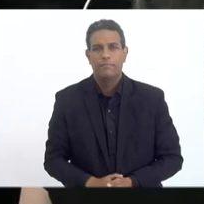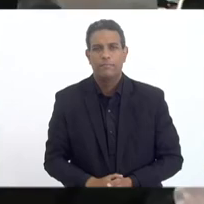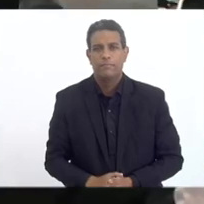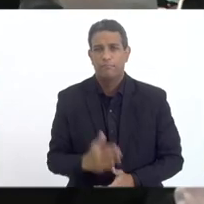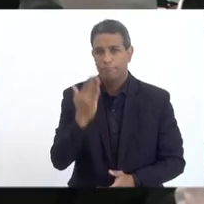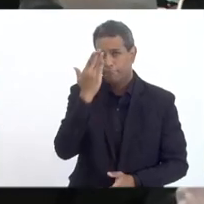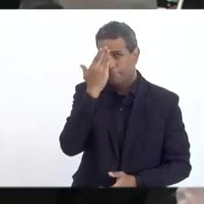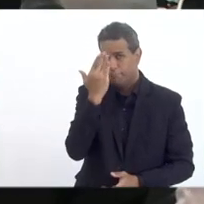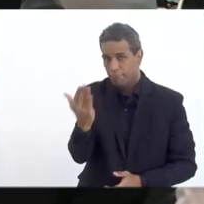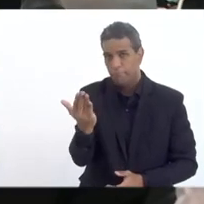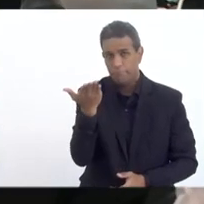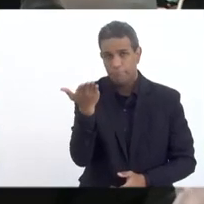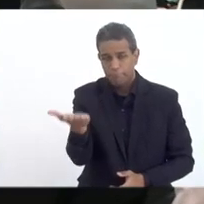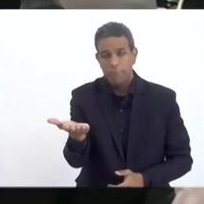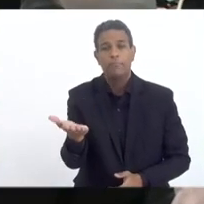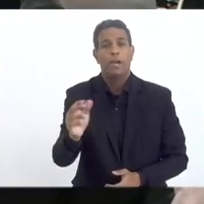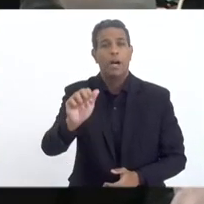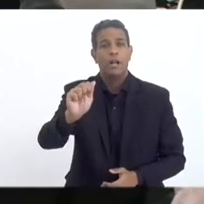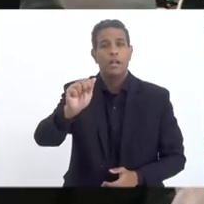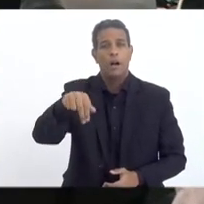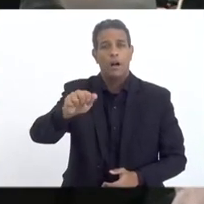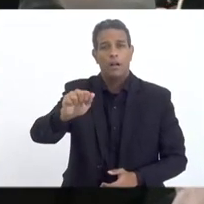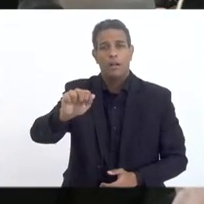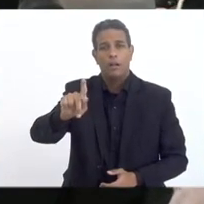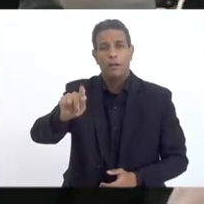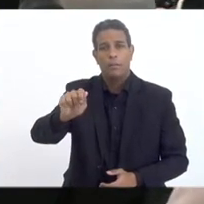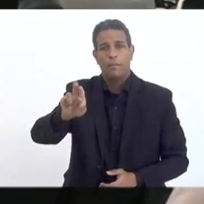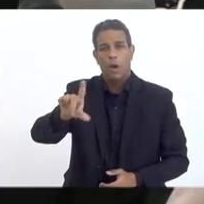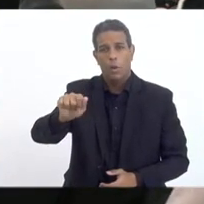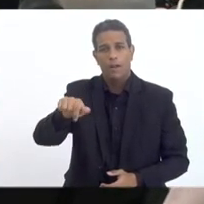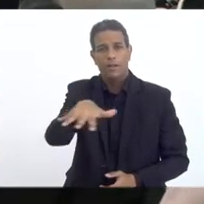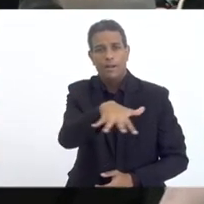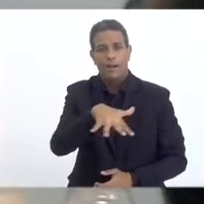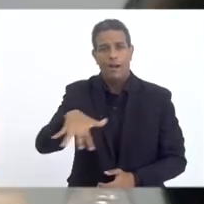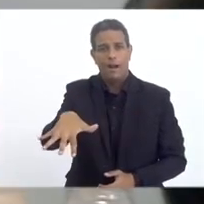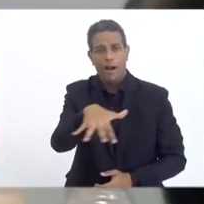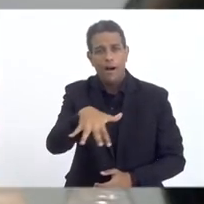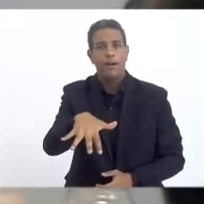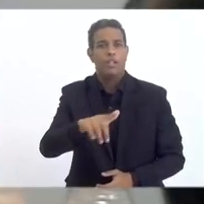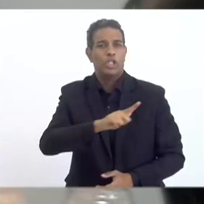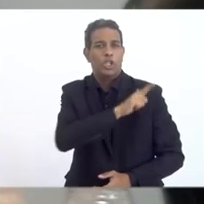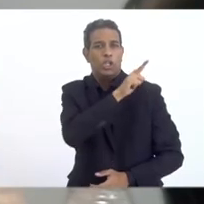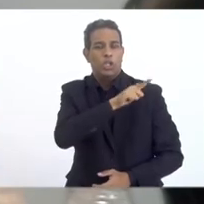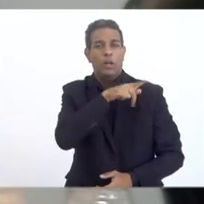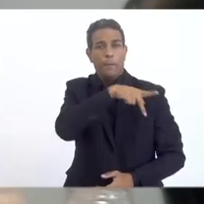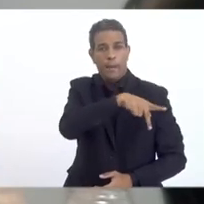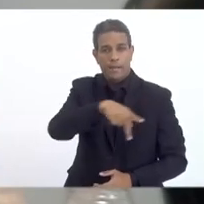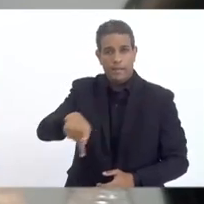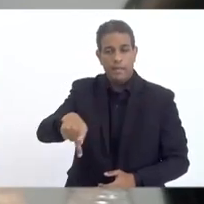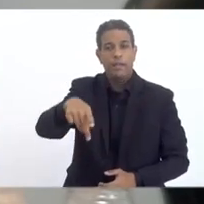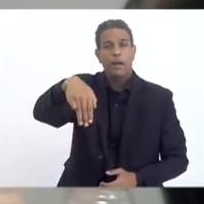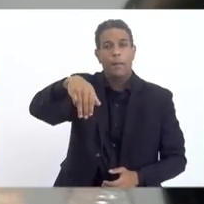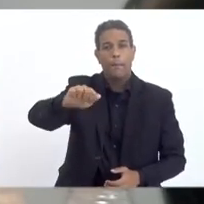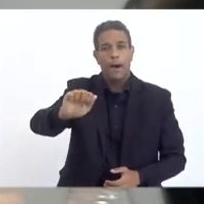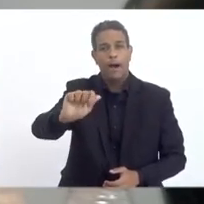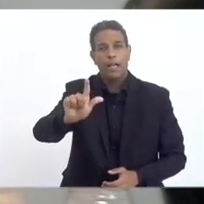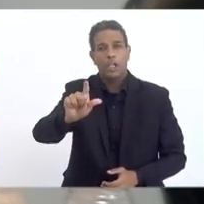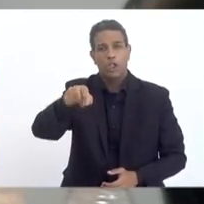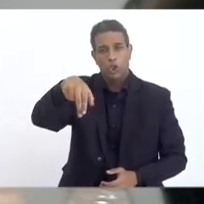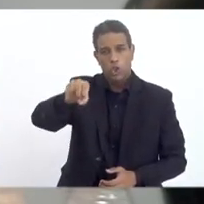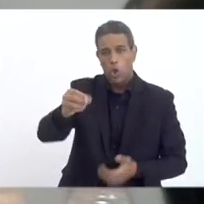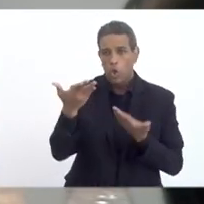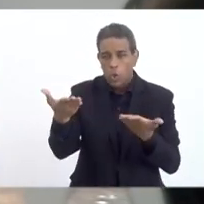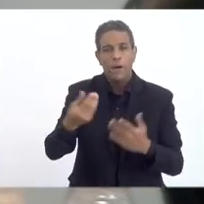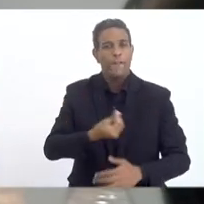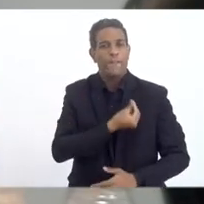Agradecer a Ana Paula da Geste Rio, todos os membros da Geste Rio, também ao presidente Magno,